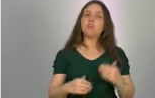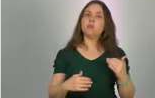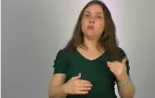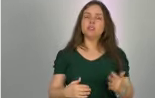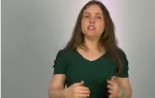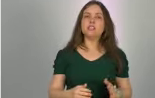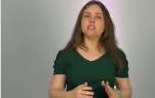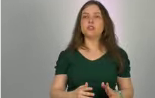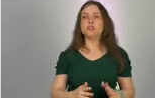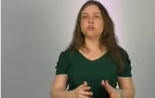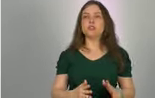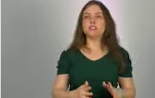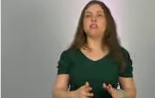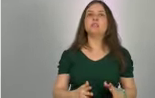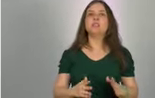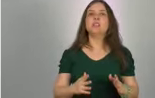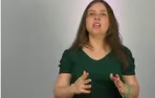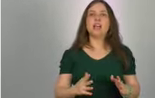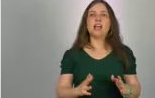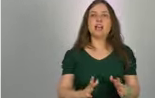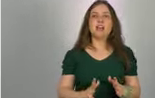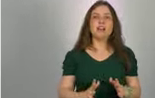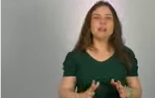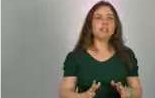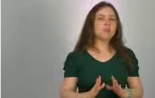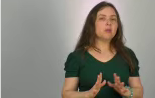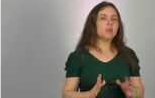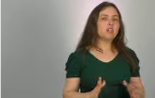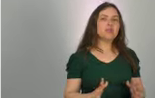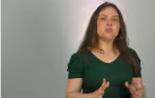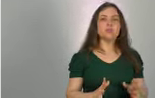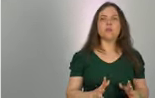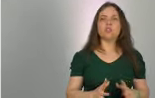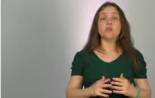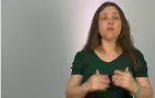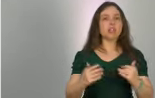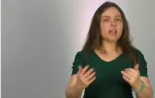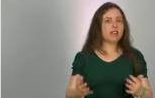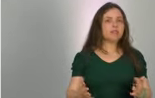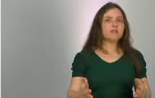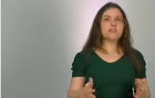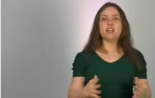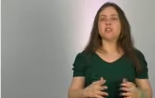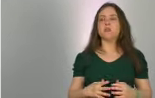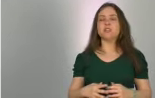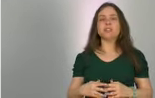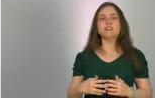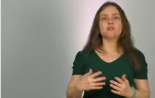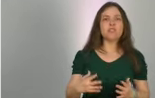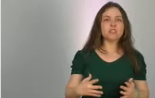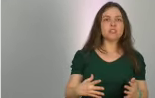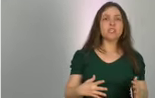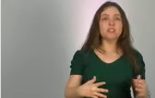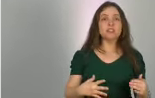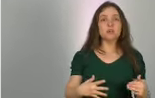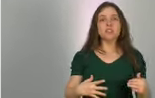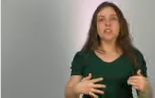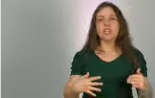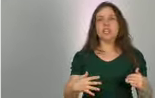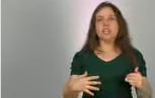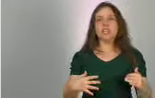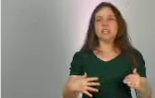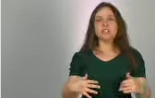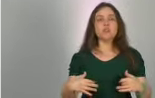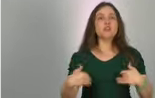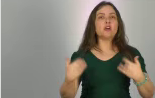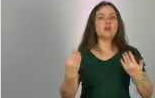digitalmente também foi muito interessante esse processo A grande maioria dos autores concordaram ficaram muito satisfeitos em